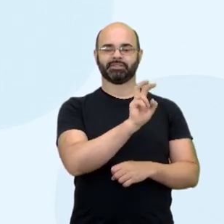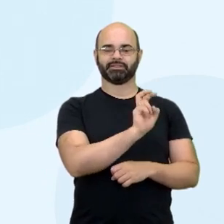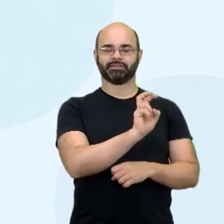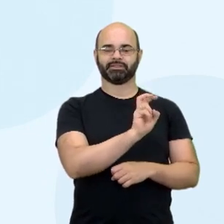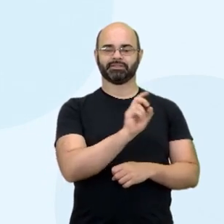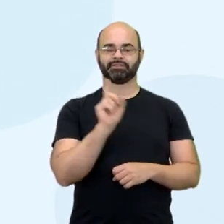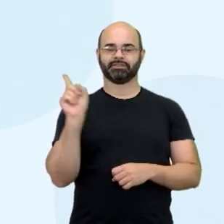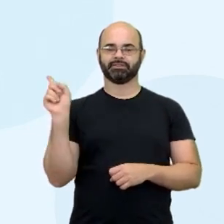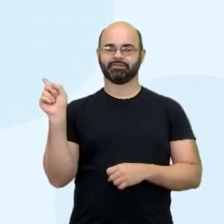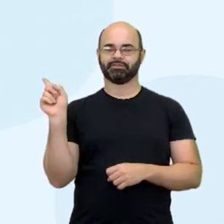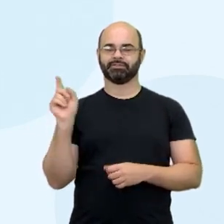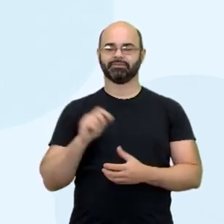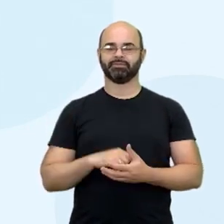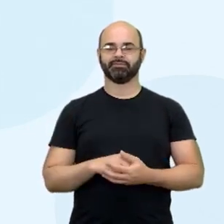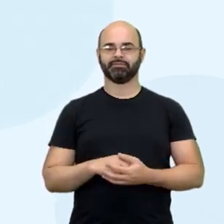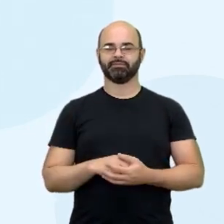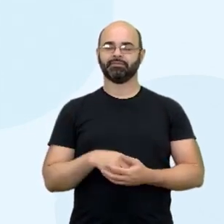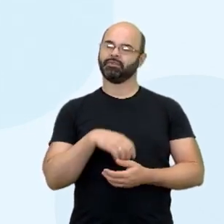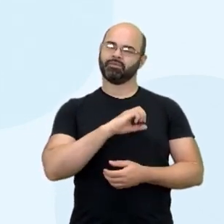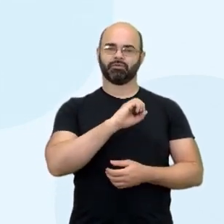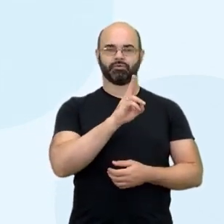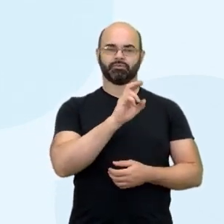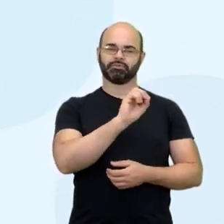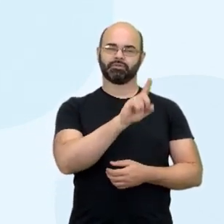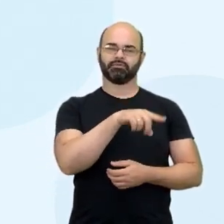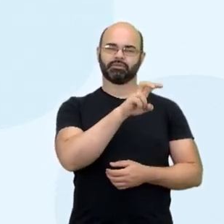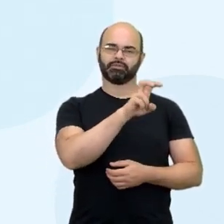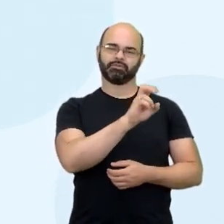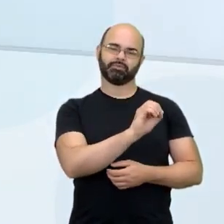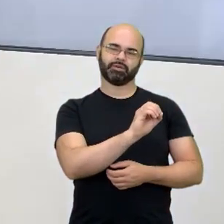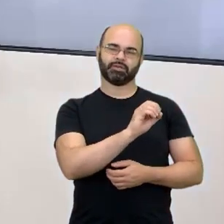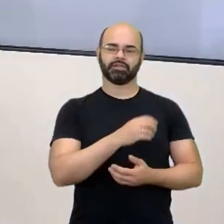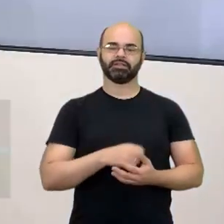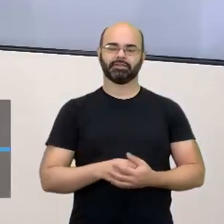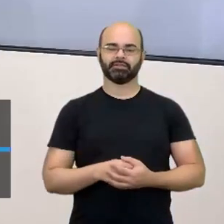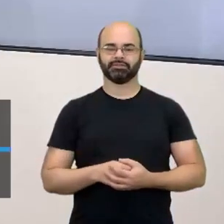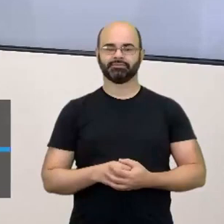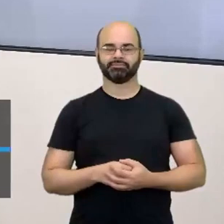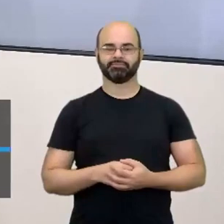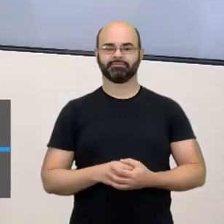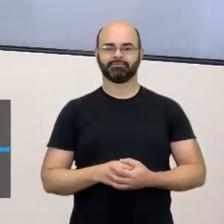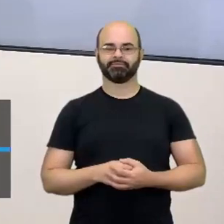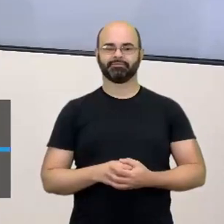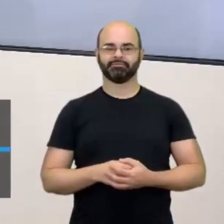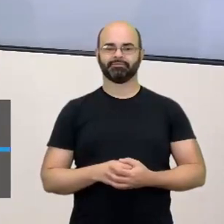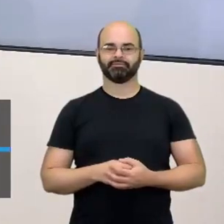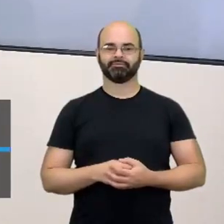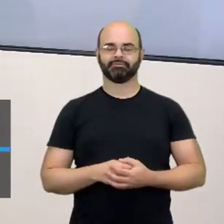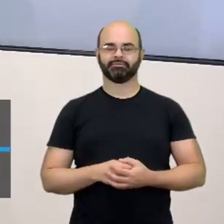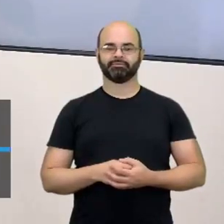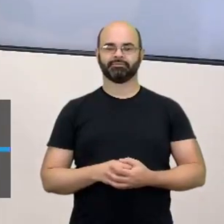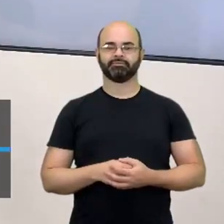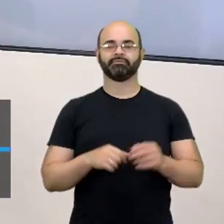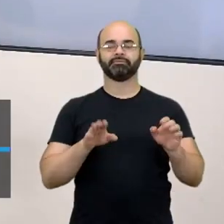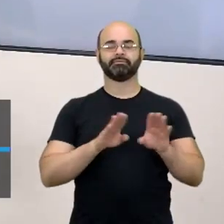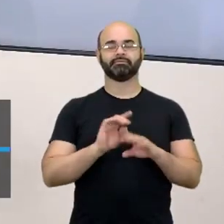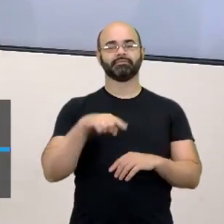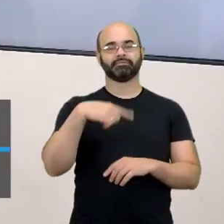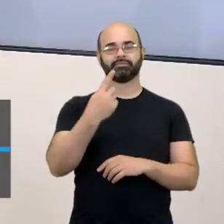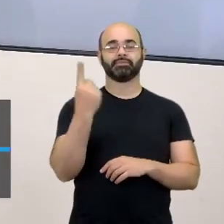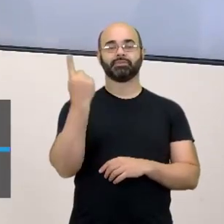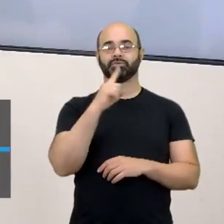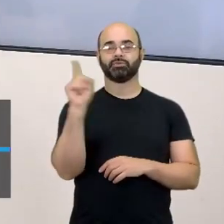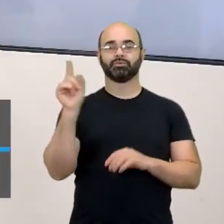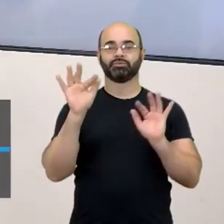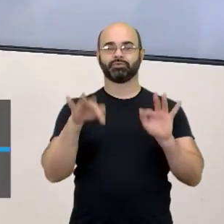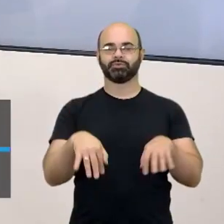ou 0,50, né? Ou 5 décimos ou 50 centésimos, tanto faz aí a forma de leitura. E depois, por